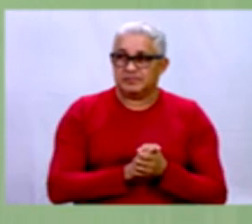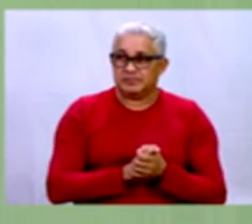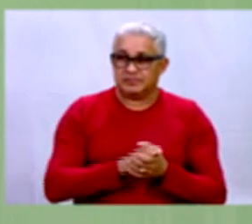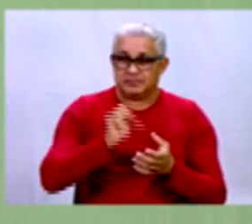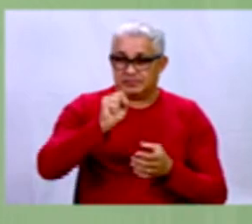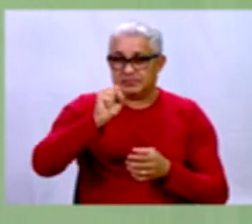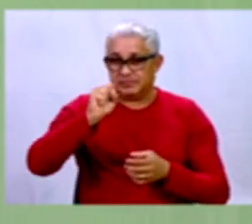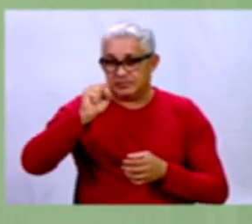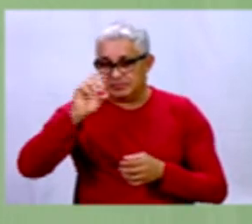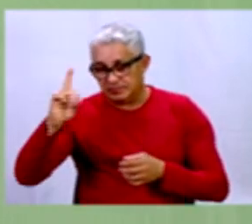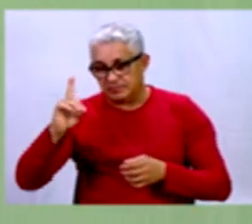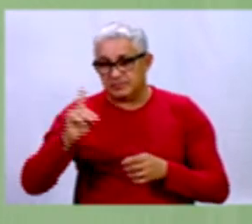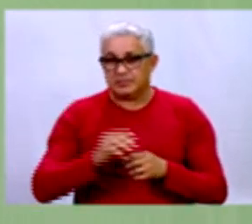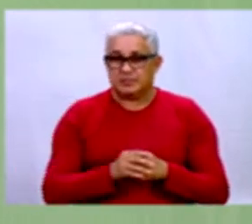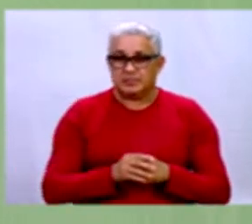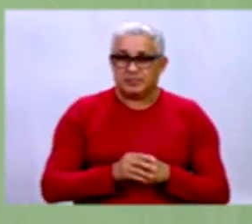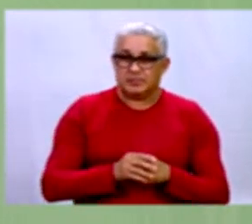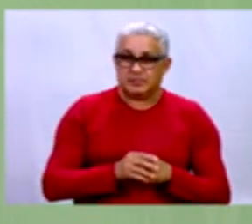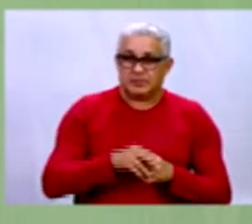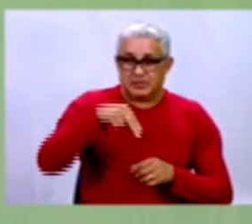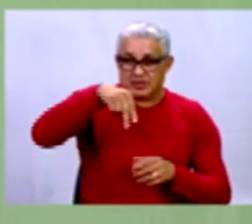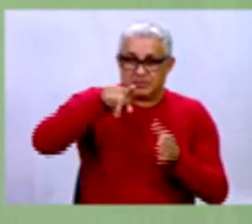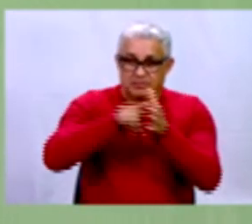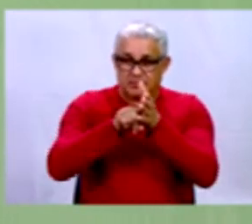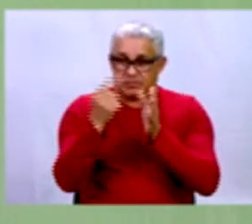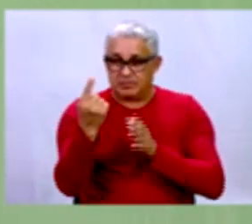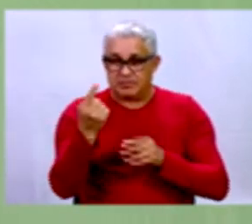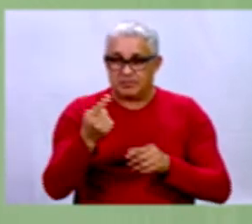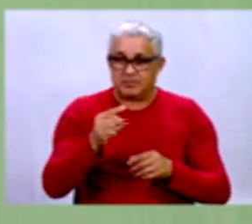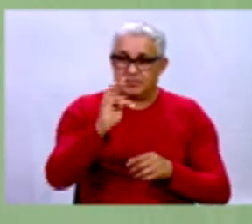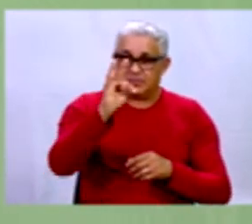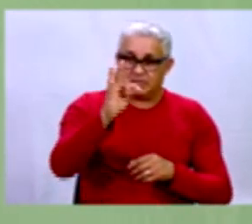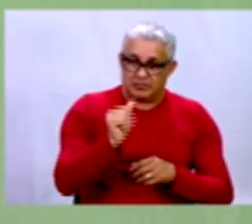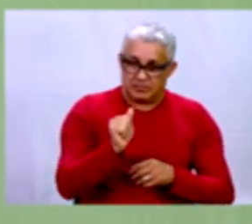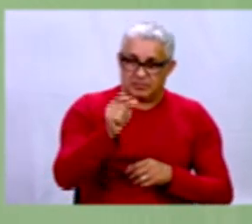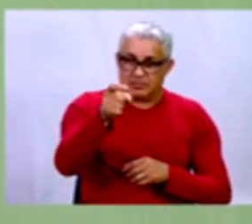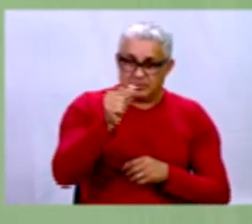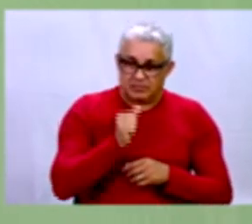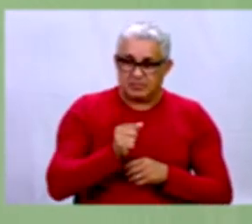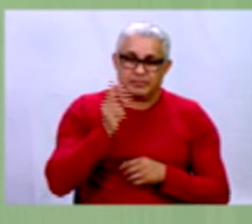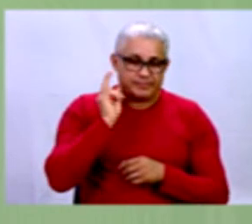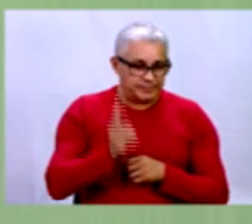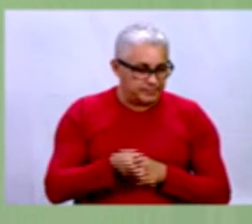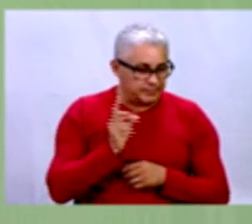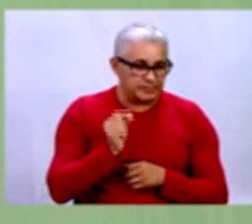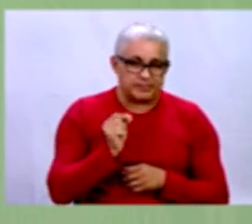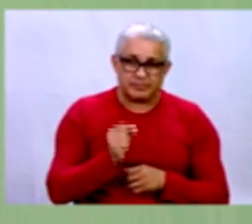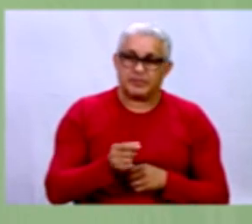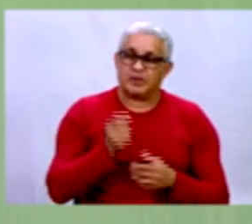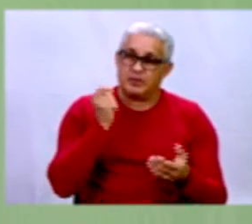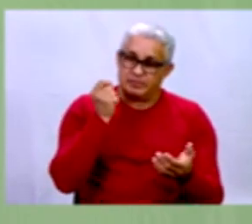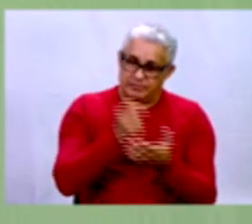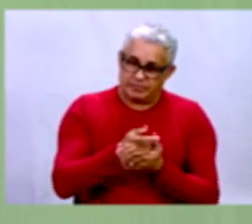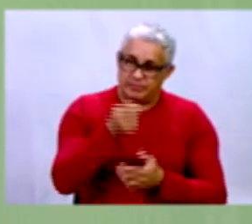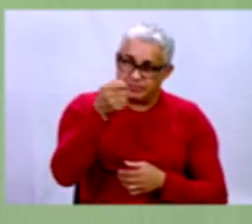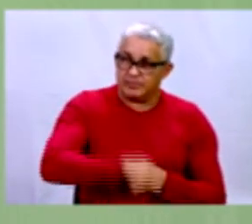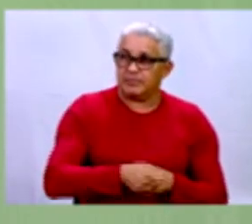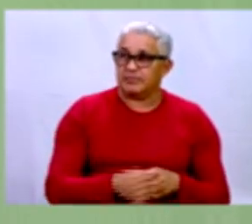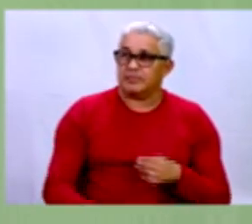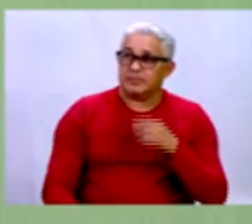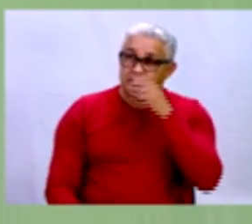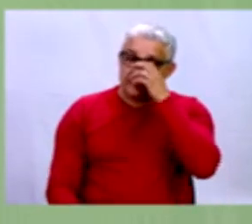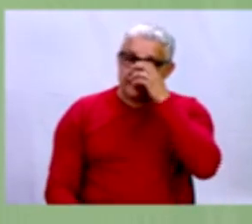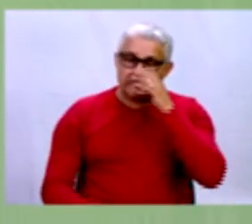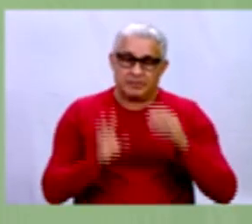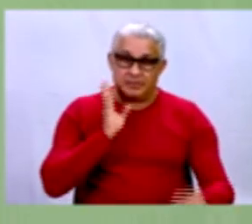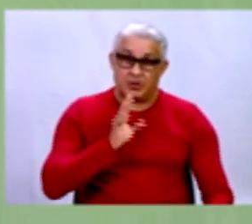né? N menos 1. E a taxa, como sempre, a gente já viu que aí é a taxa cobrada, né? Olha só que